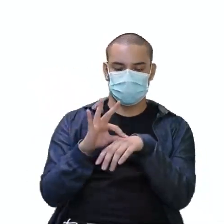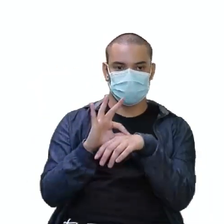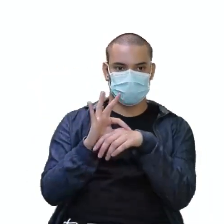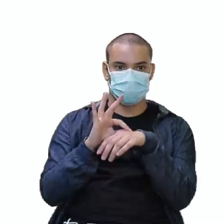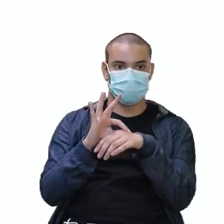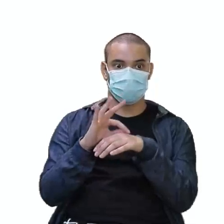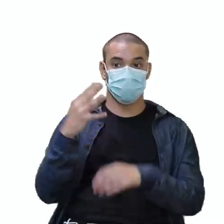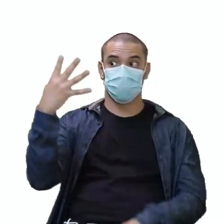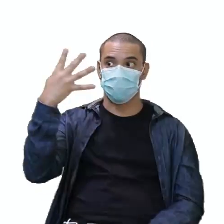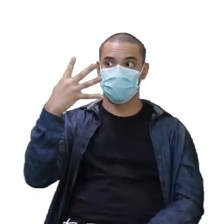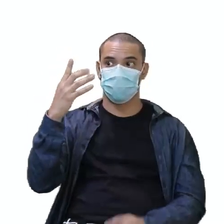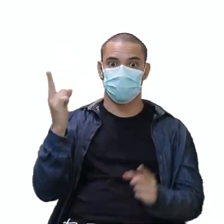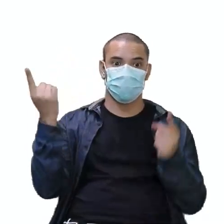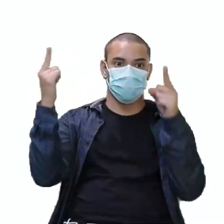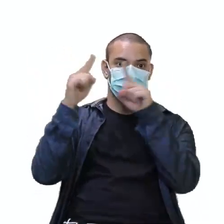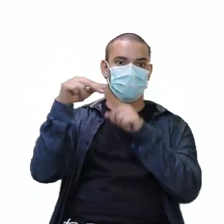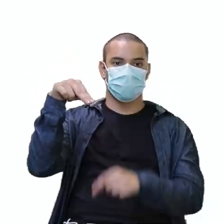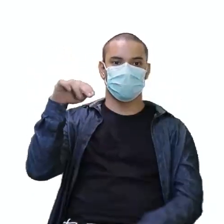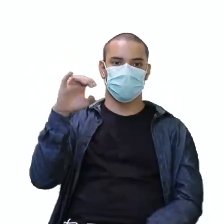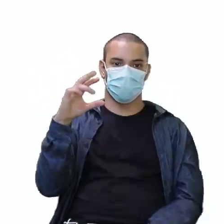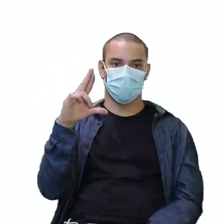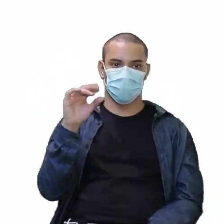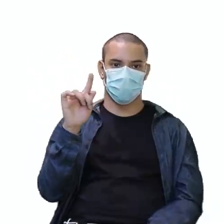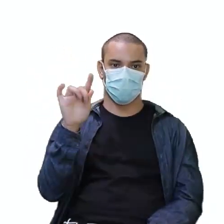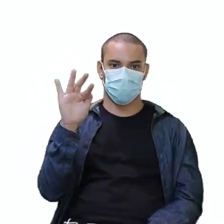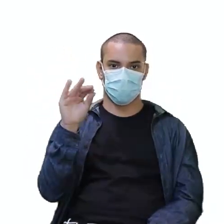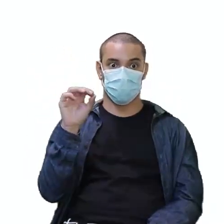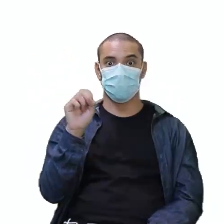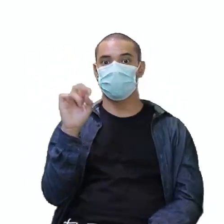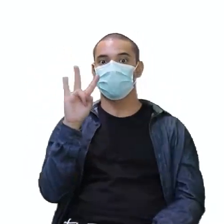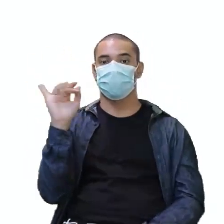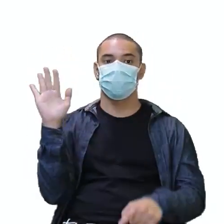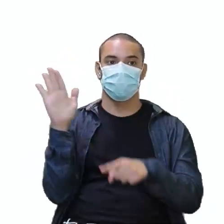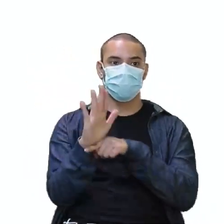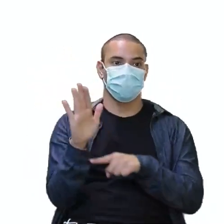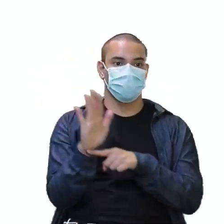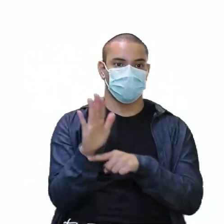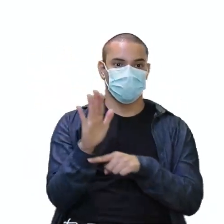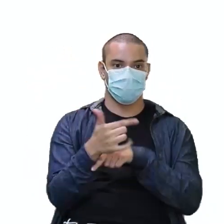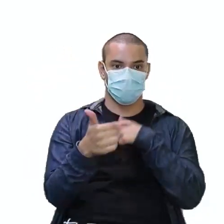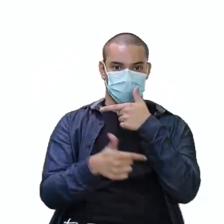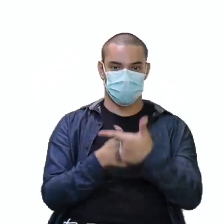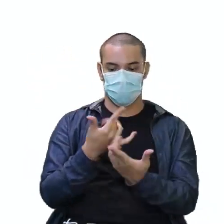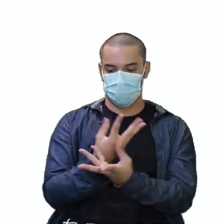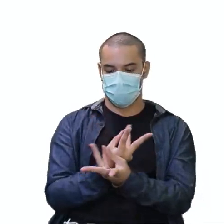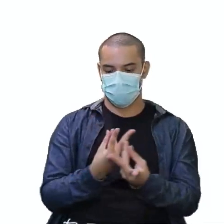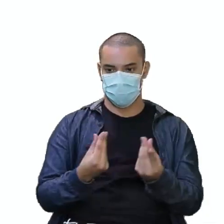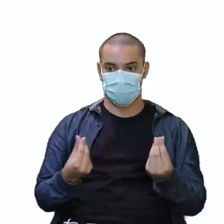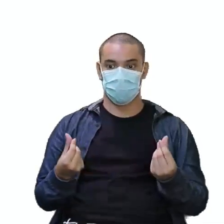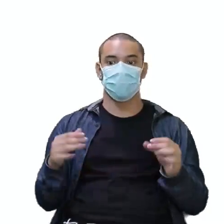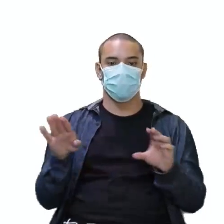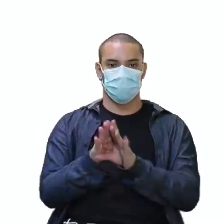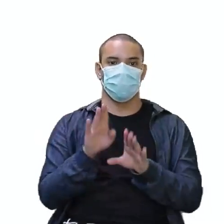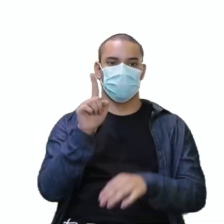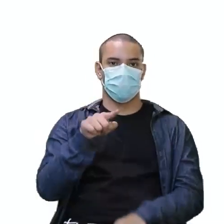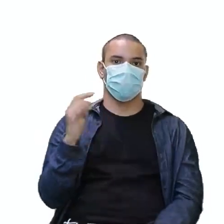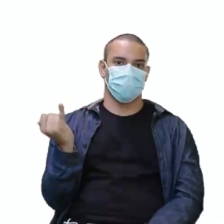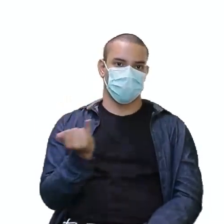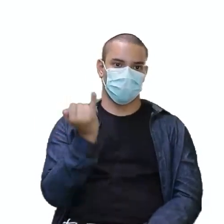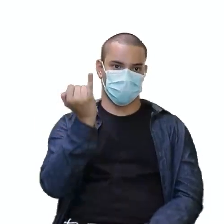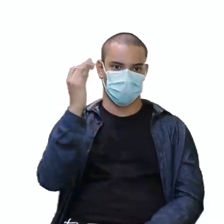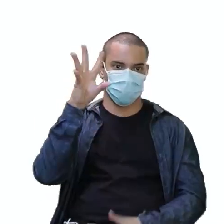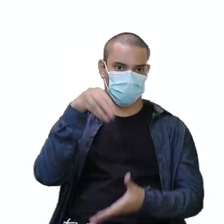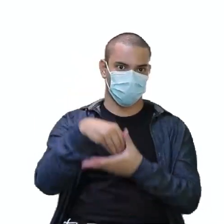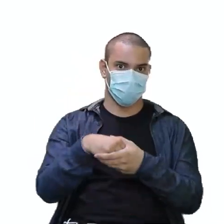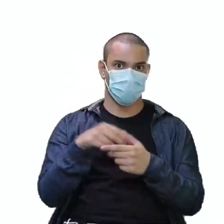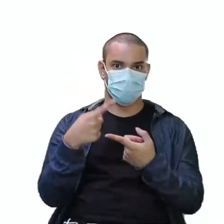os necrófagos. Lembram que os necrófagos vão auxiliar os serviços dos decompositores? Eles também são peças importantes quando a gente